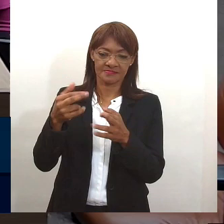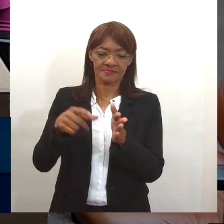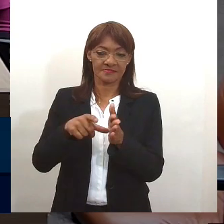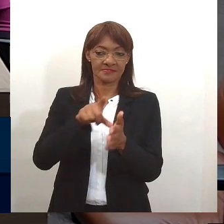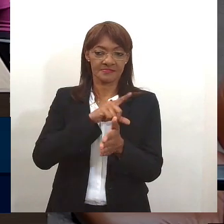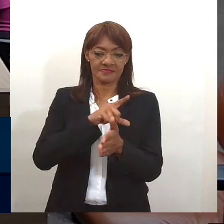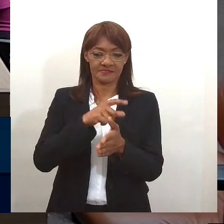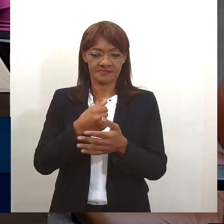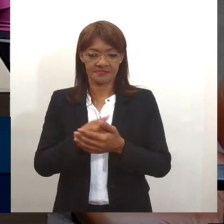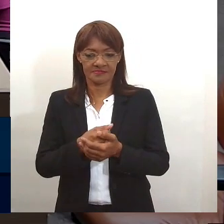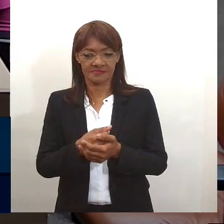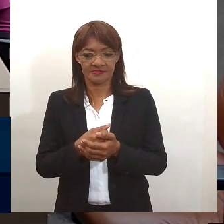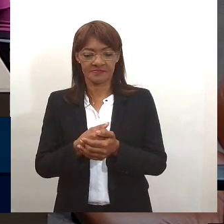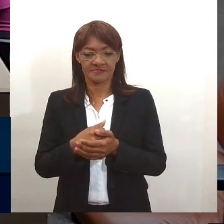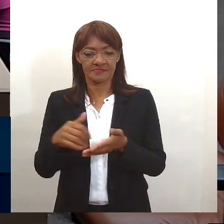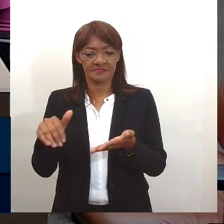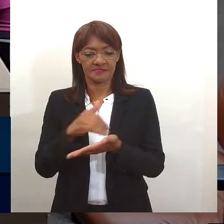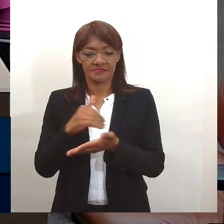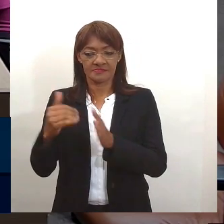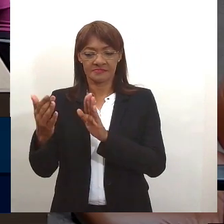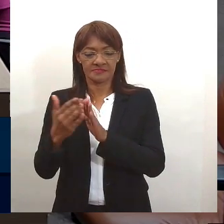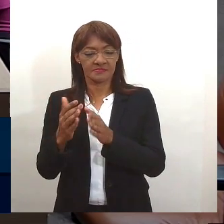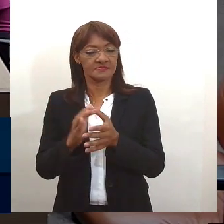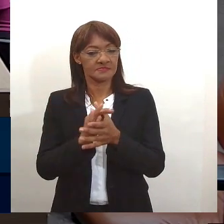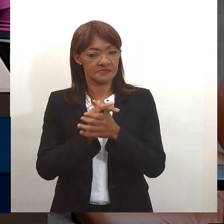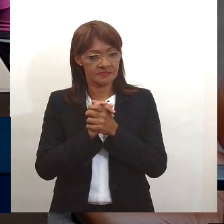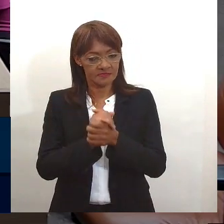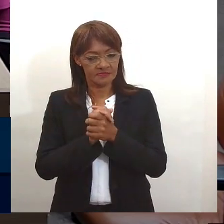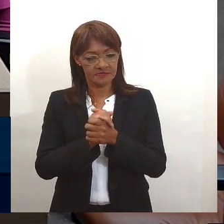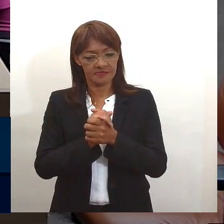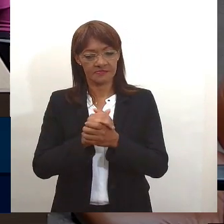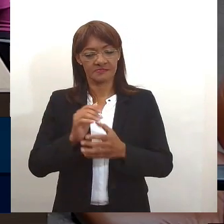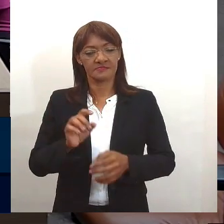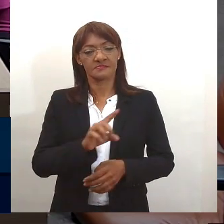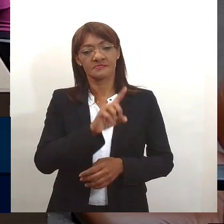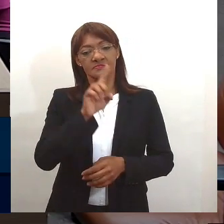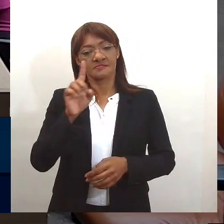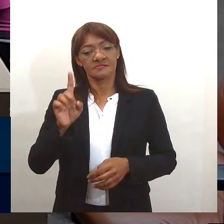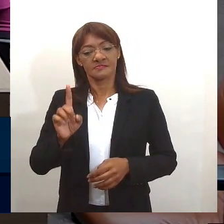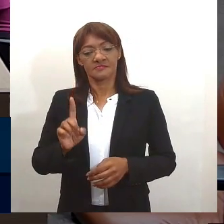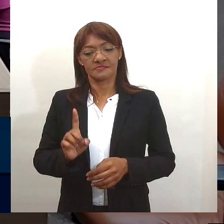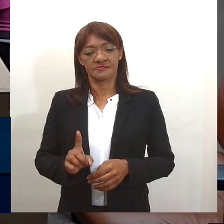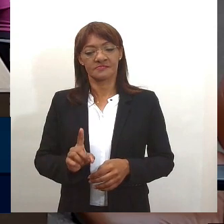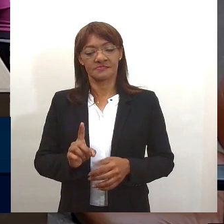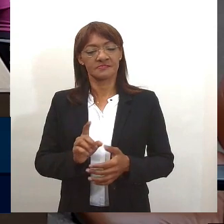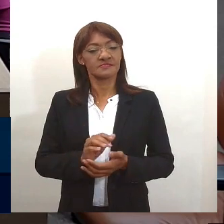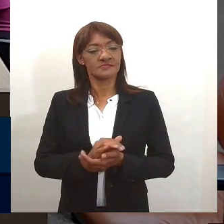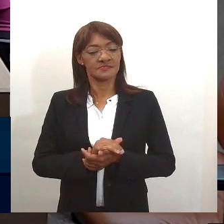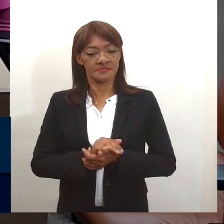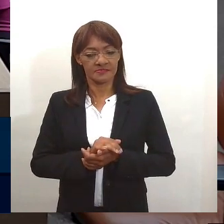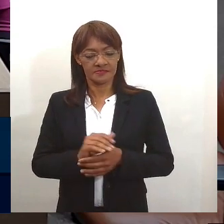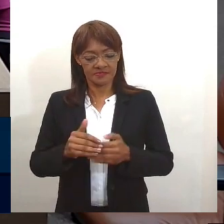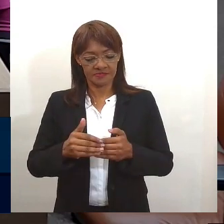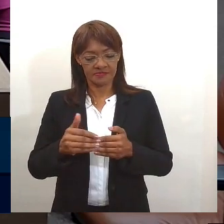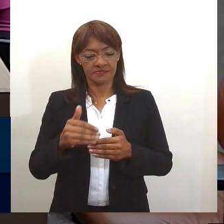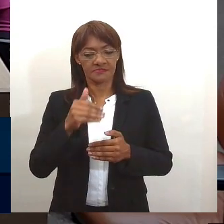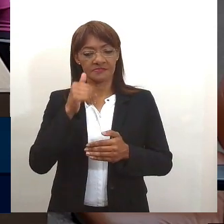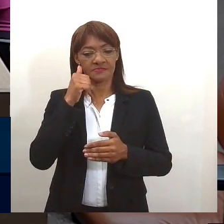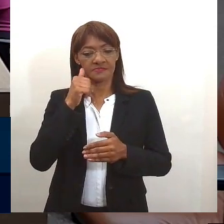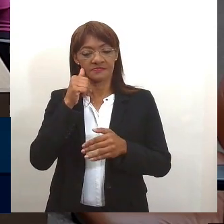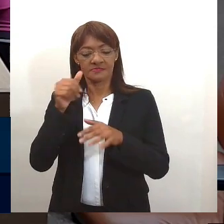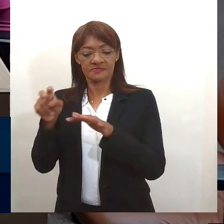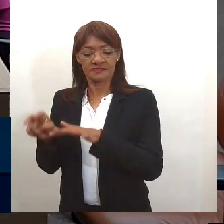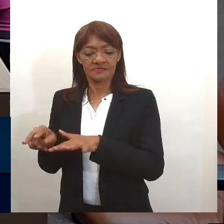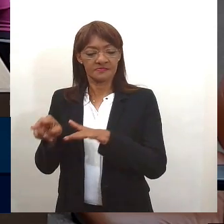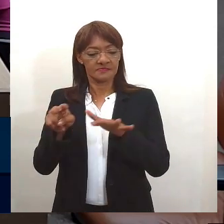parabéns nesse dia, né, que se comemora aí a semana, né, das mulheres. Eu